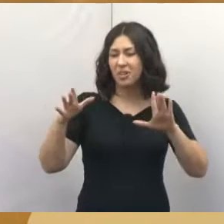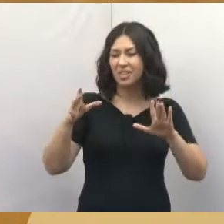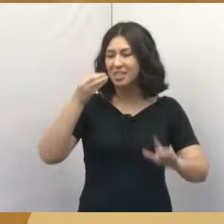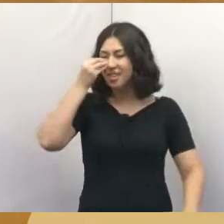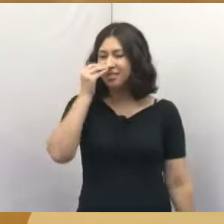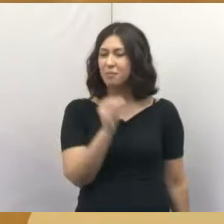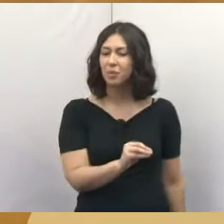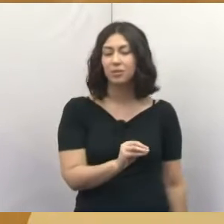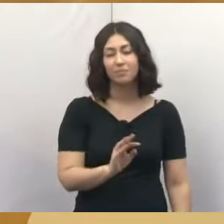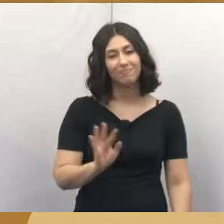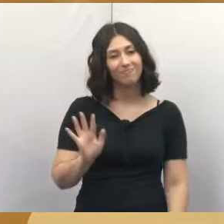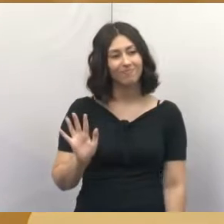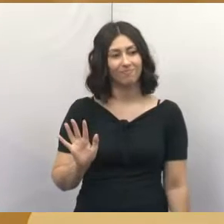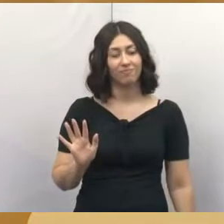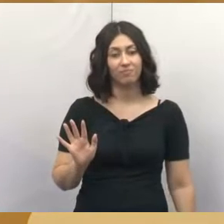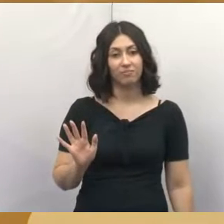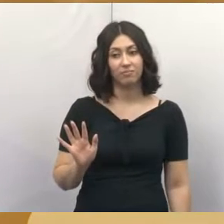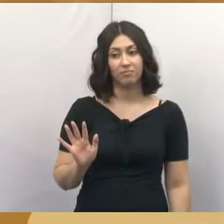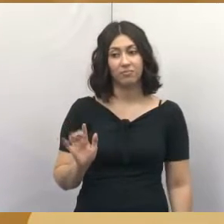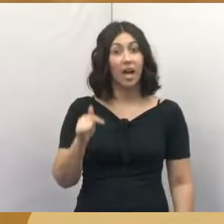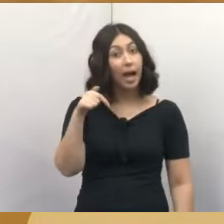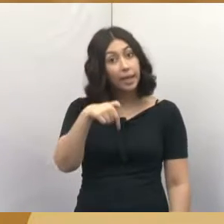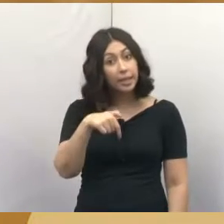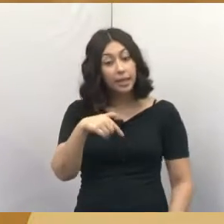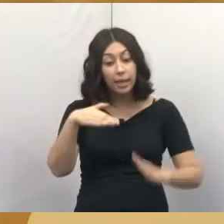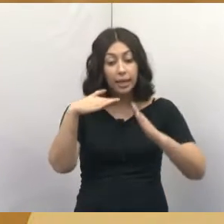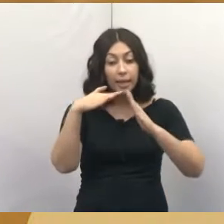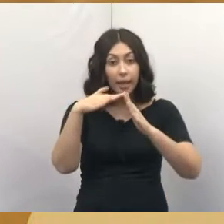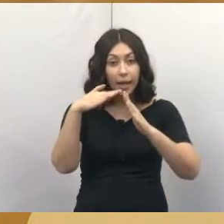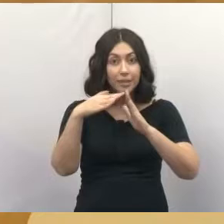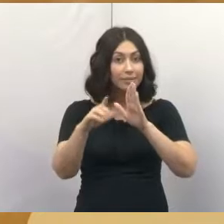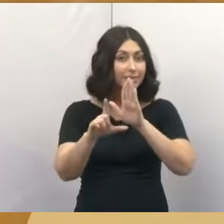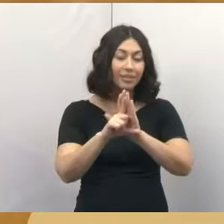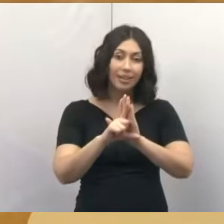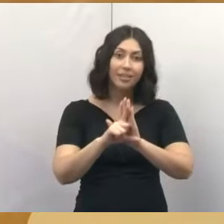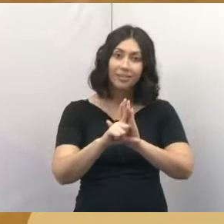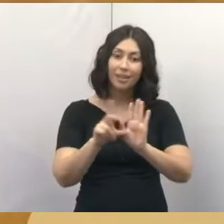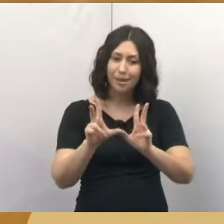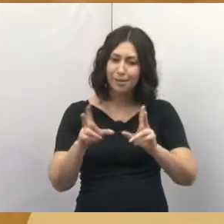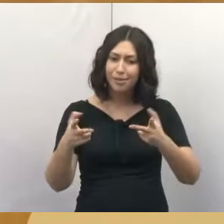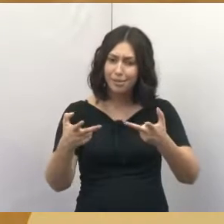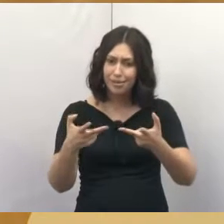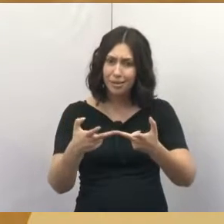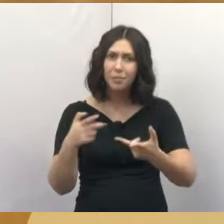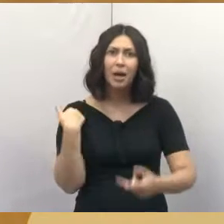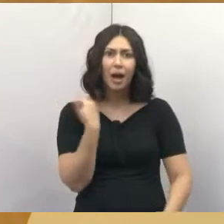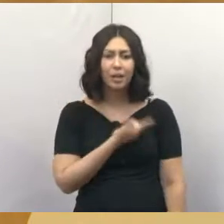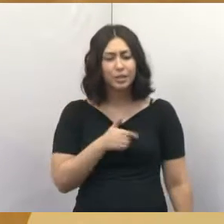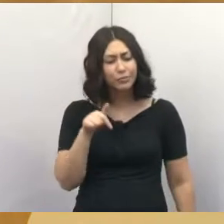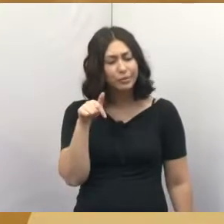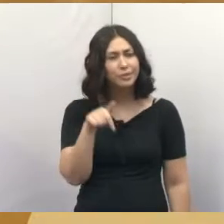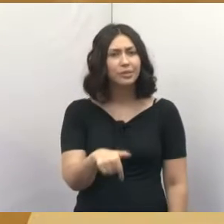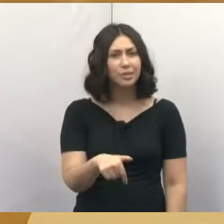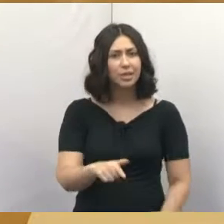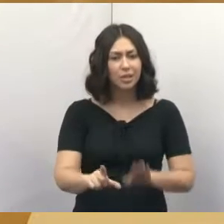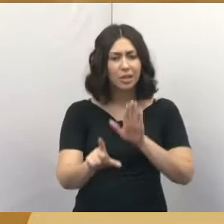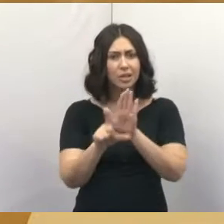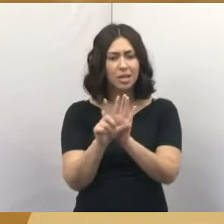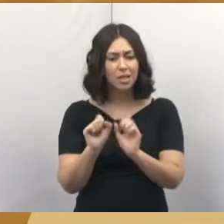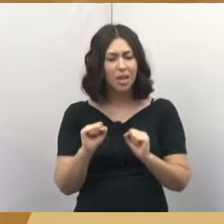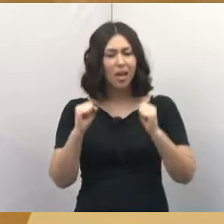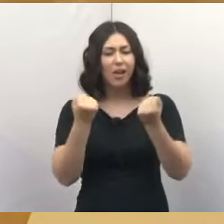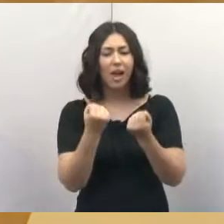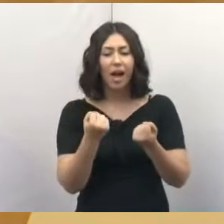lado. Essa é a casa das leis, essa é a casa onde você vem aqui defender um projeto de lei, você não pode